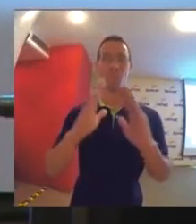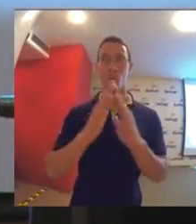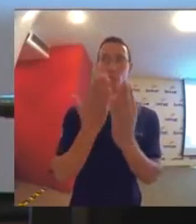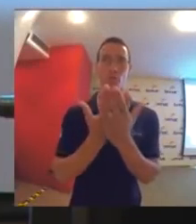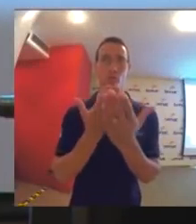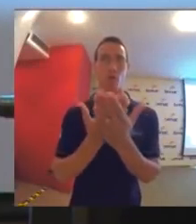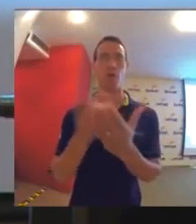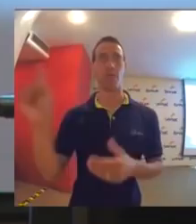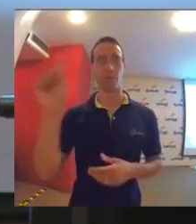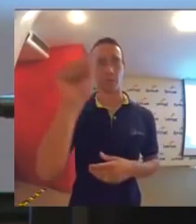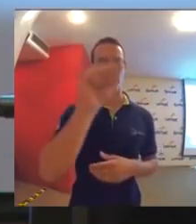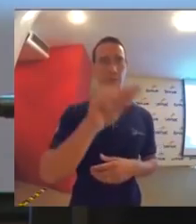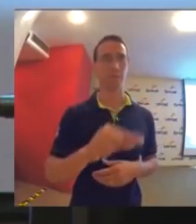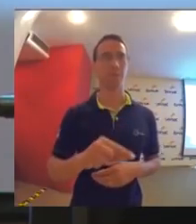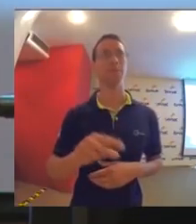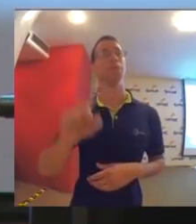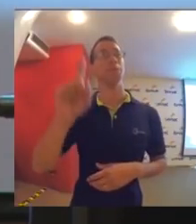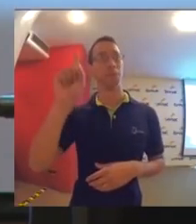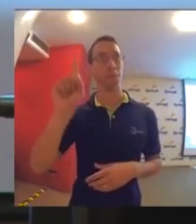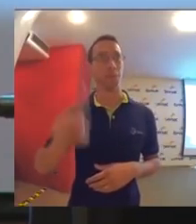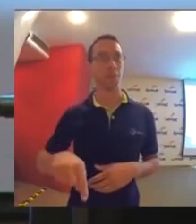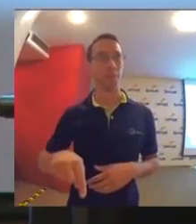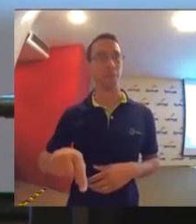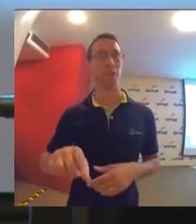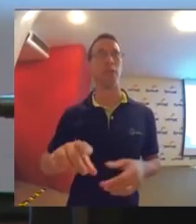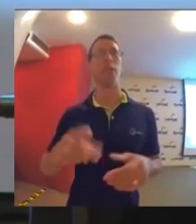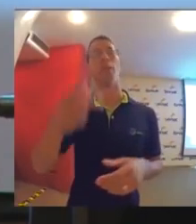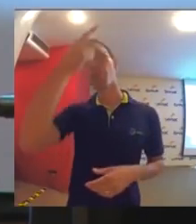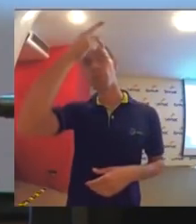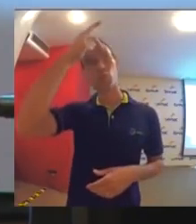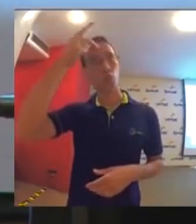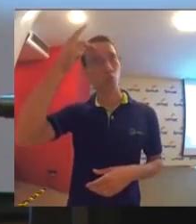Escolas são pessoas.